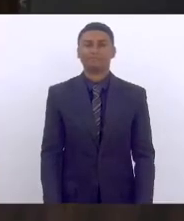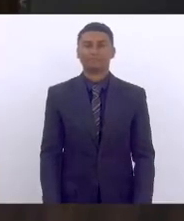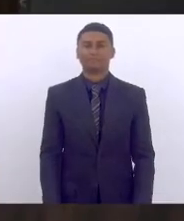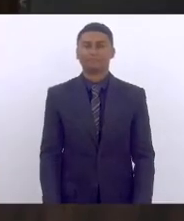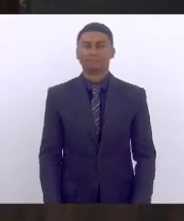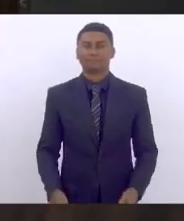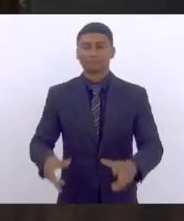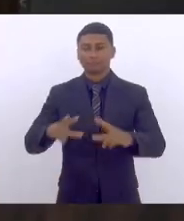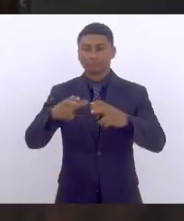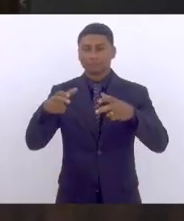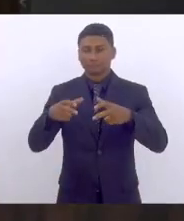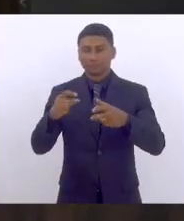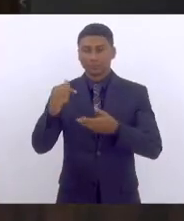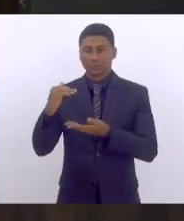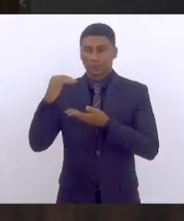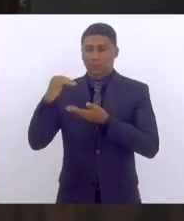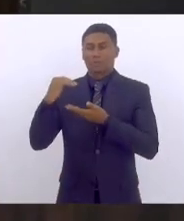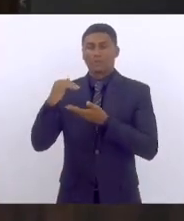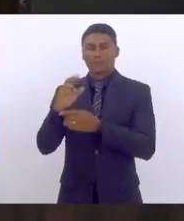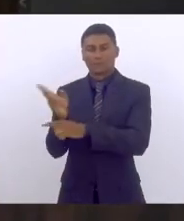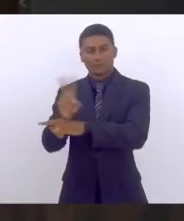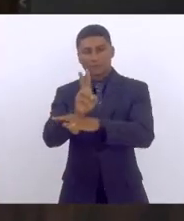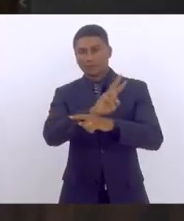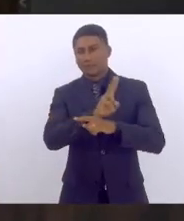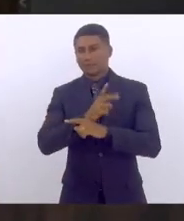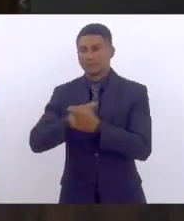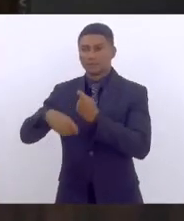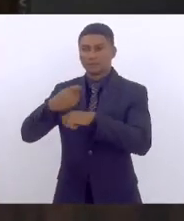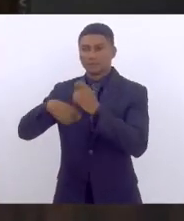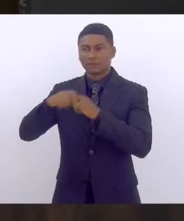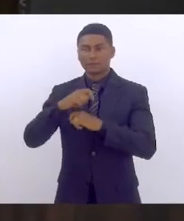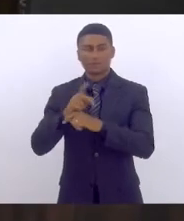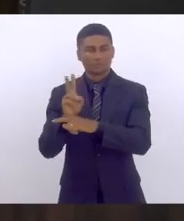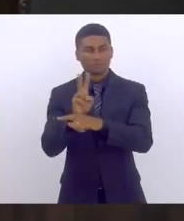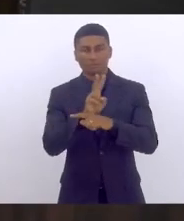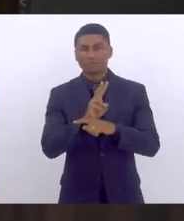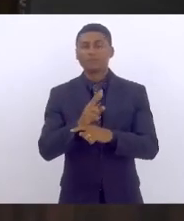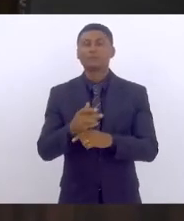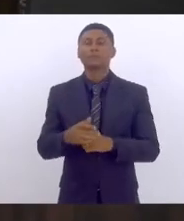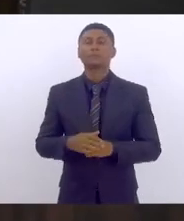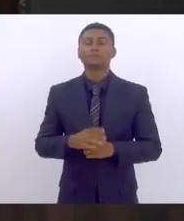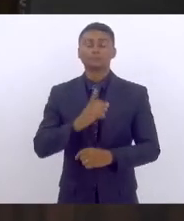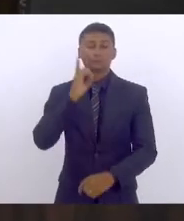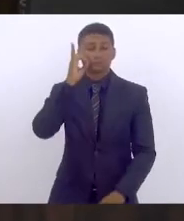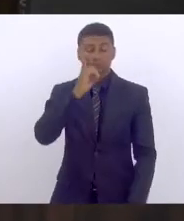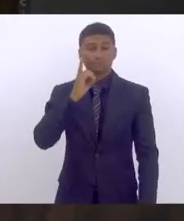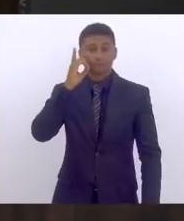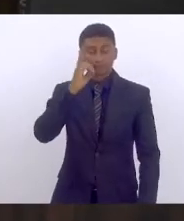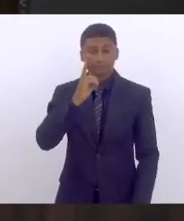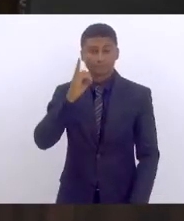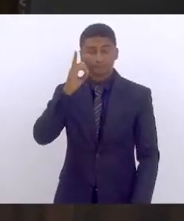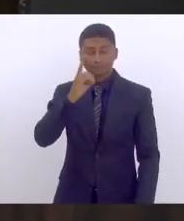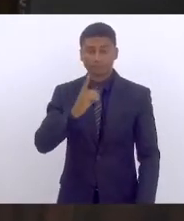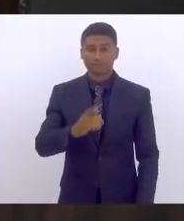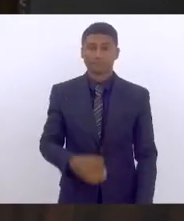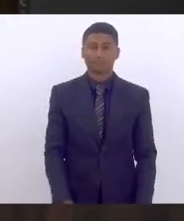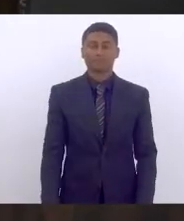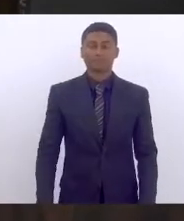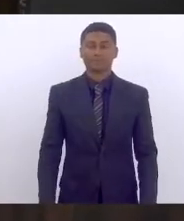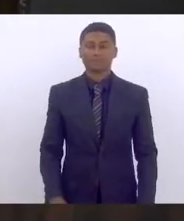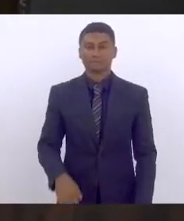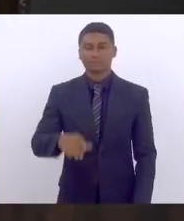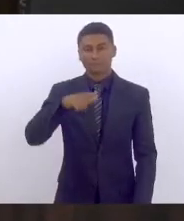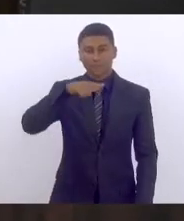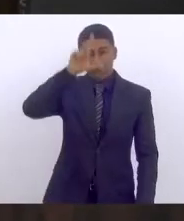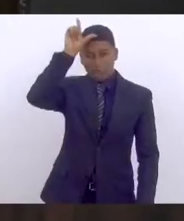Pela Comissão de Orçamento, Finanças, Fiscalização Financeira e Controle, deputado